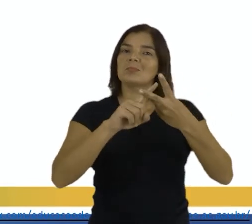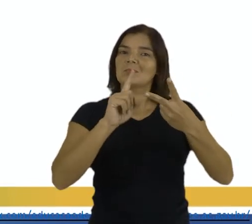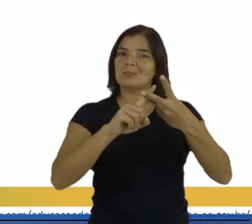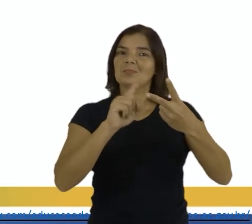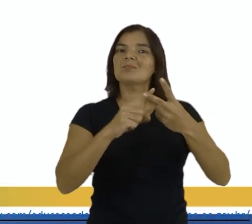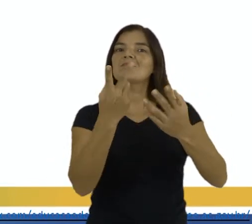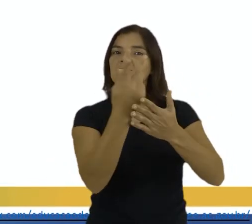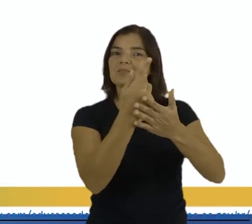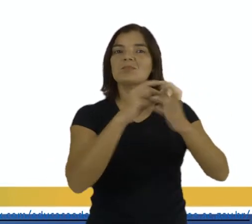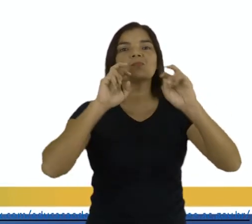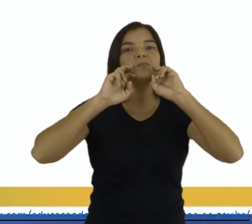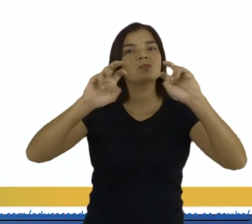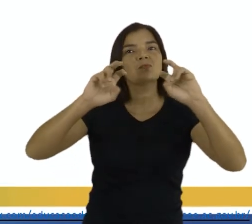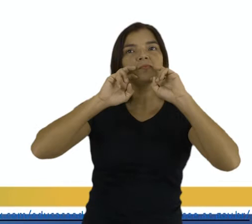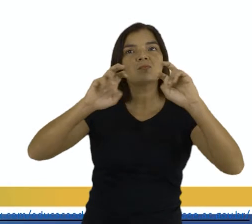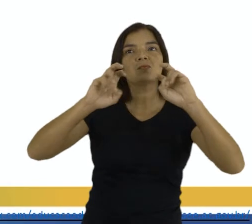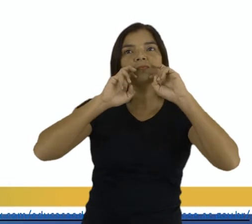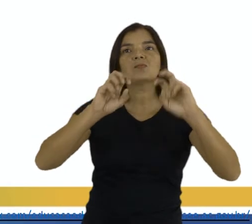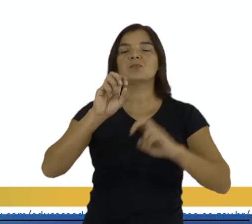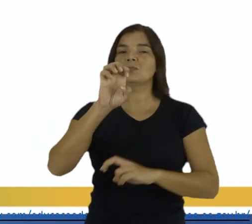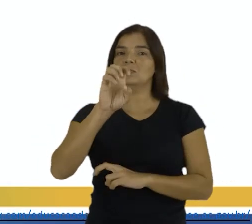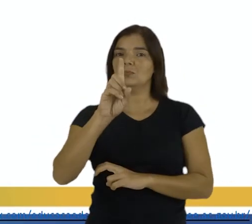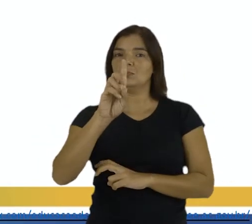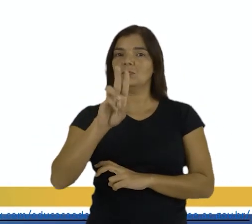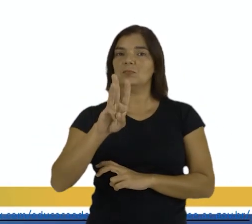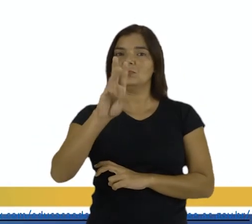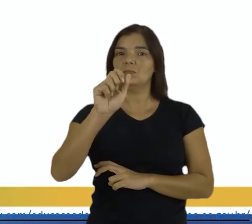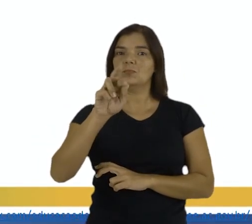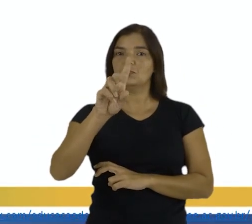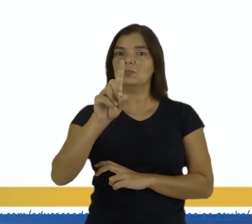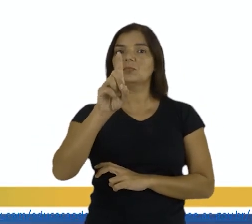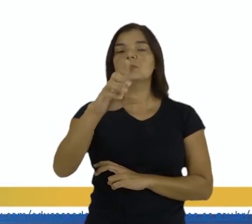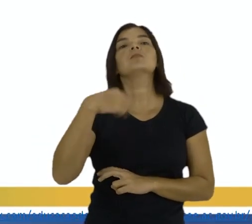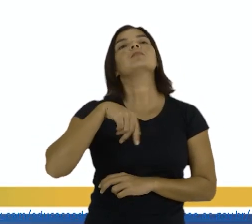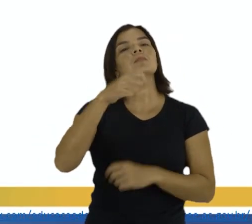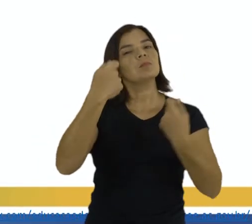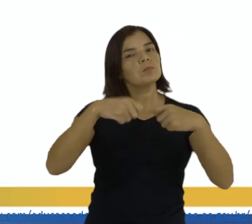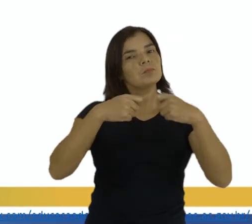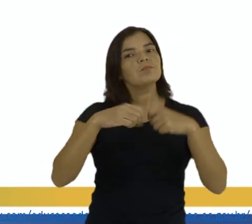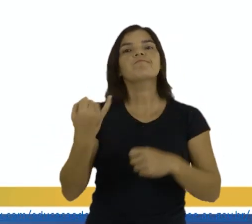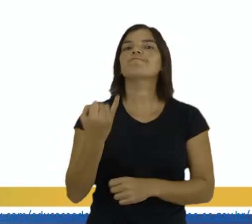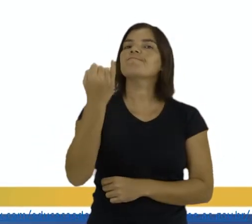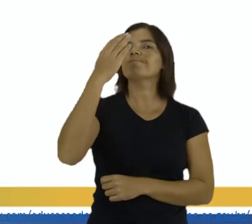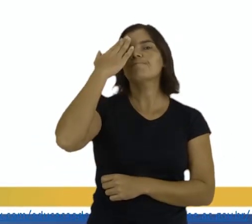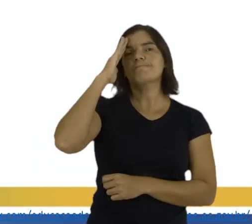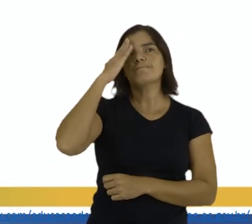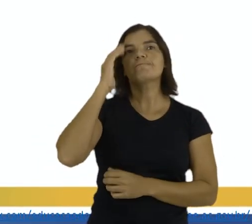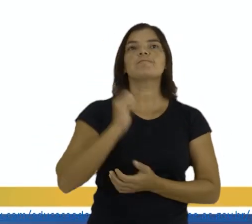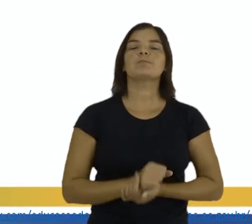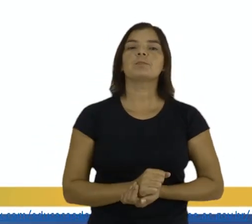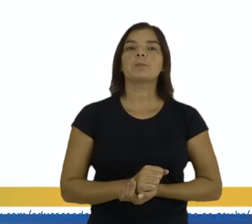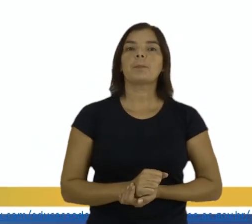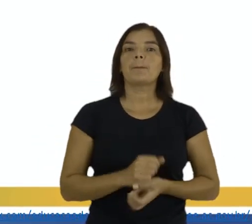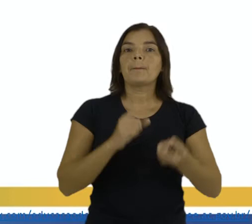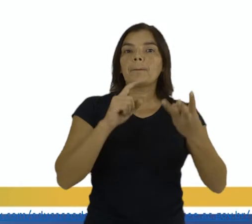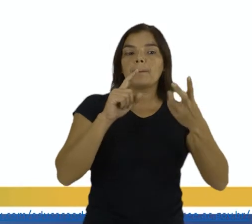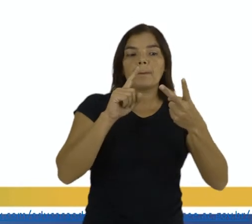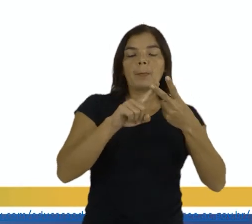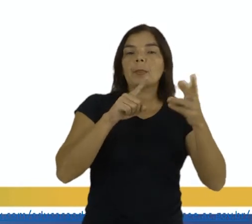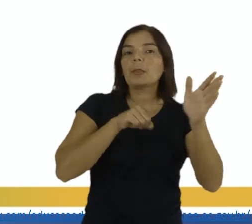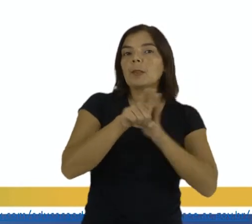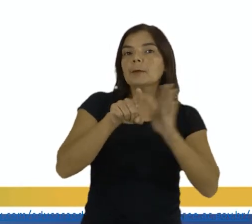da obra O Grito, de Edvard Munch. É importante que vocês entendam esses detalhes. Agora, na questão